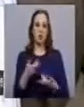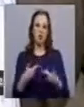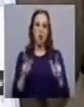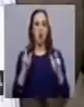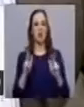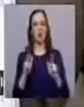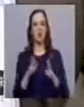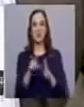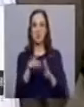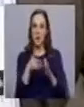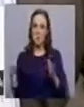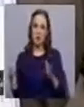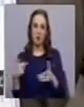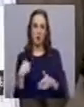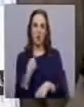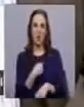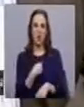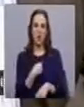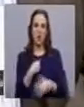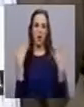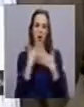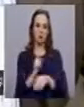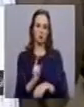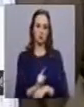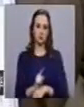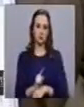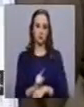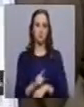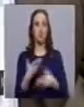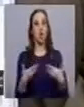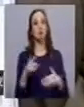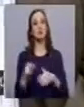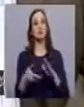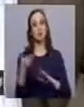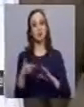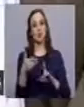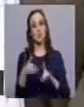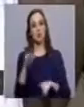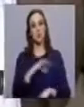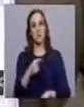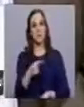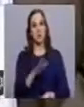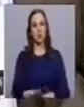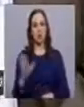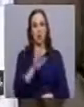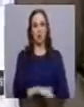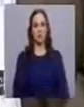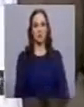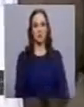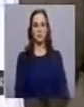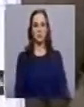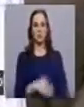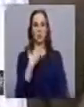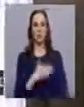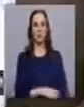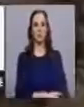é à parte. Nós não mostramos umas coisas com as outras. Agora, também é urgente, mas é à parte do salário mínimo nacional. Obrigado. Esta